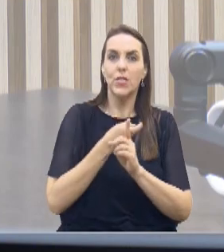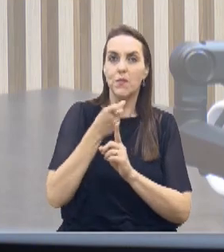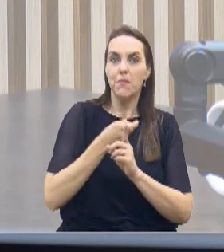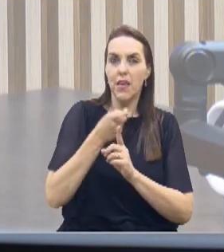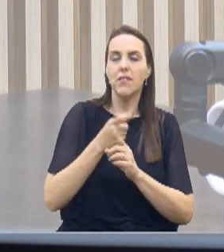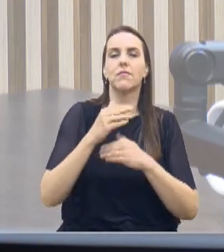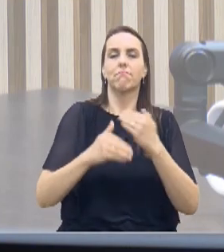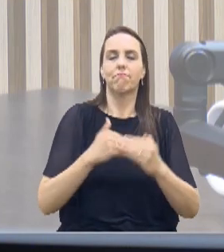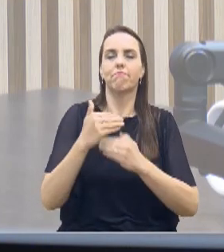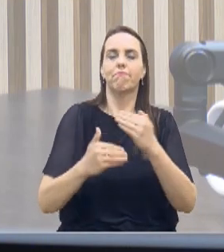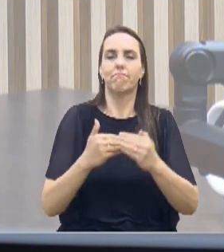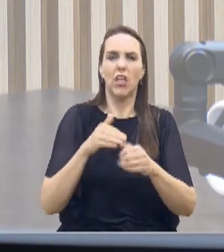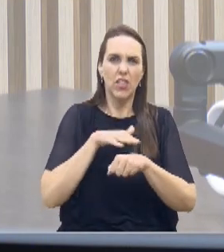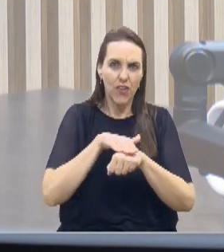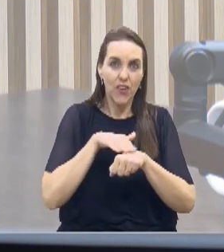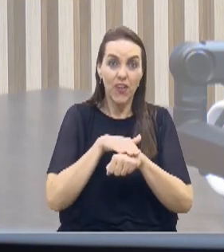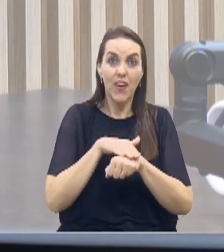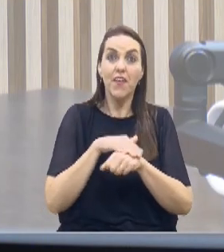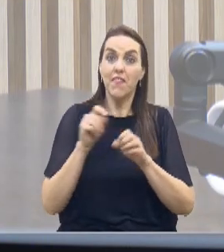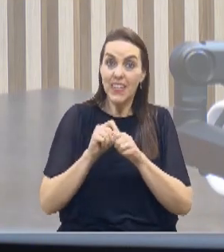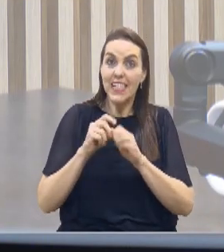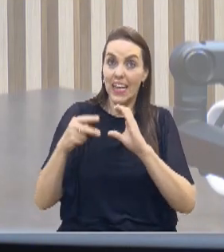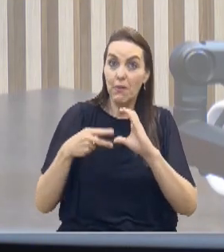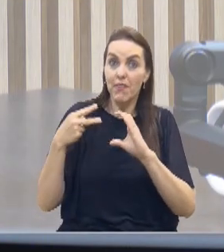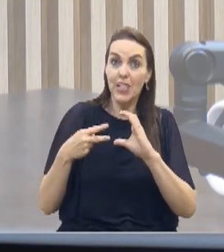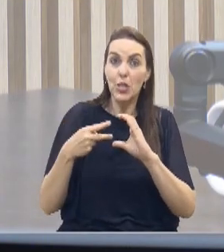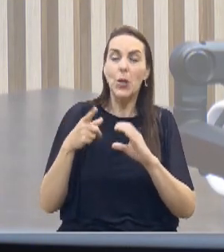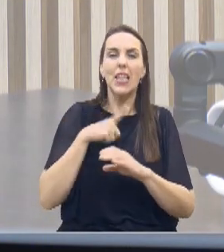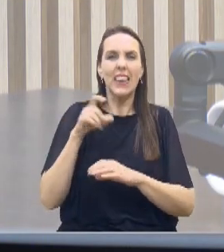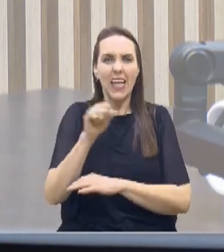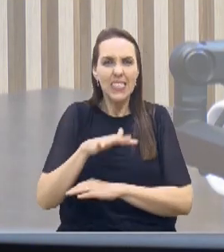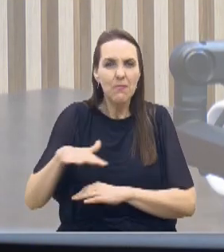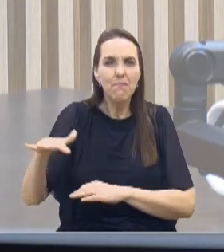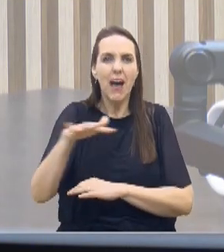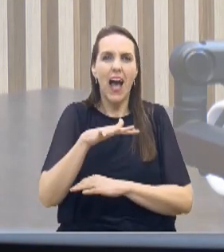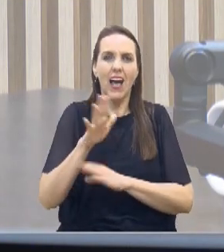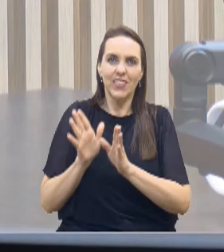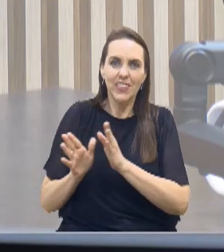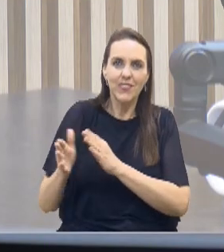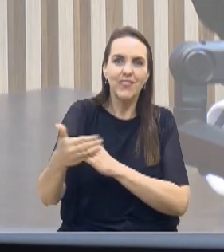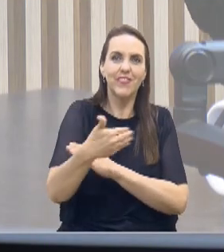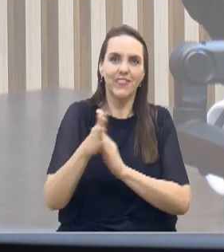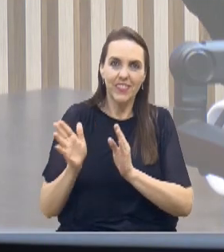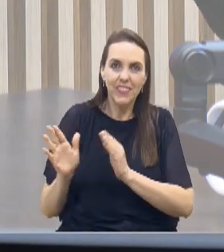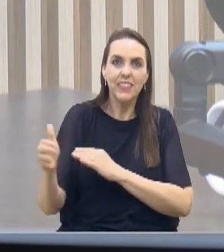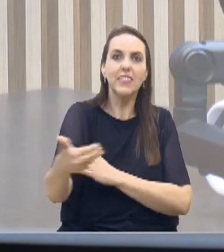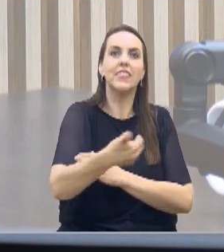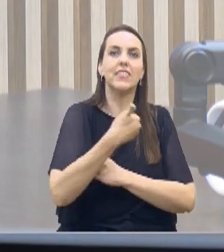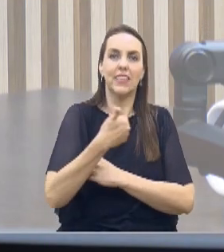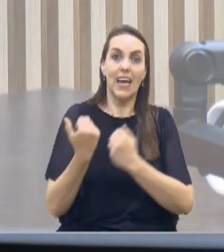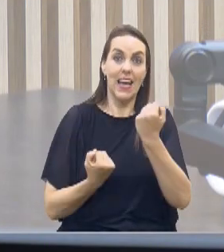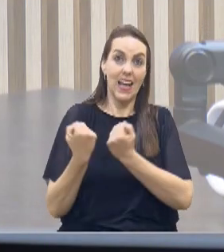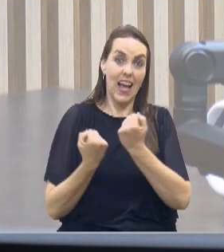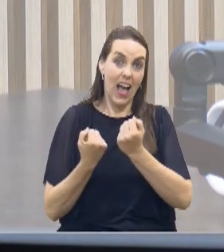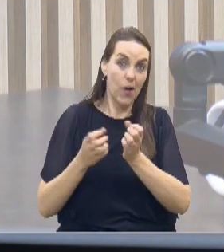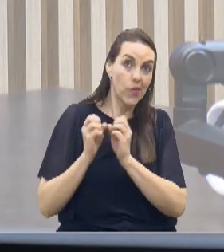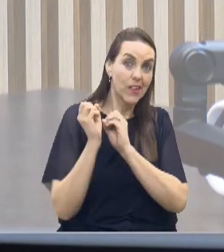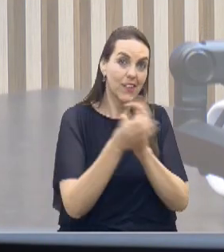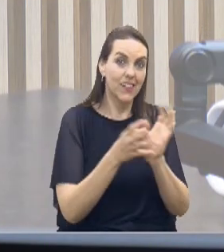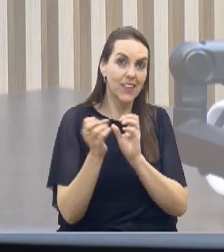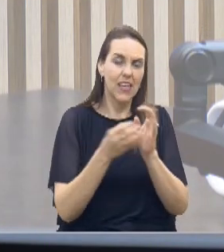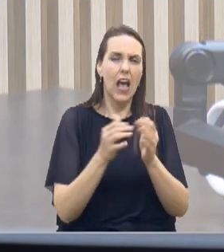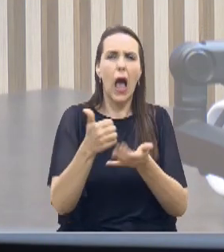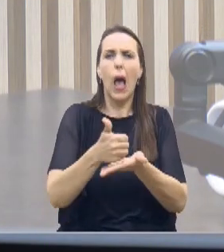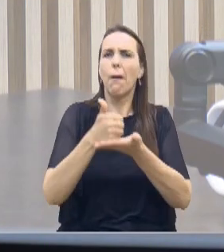vinha conversando. Vamos fazer na Câmara? A gente tem espaço, é um drive-thru, então a gente tem estacionamento, a gente se mobiliza e a gente teve apoio de